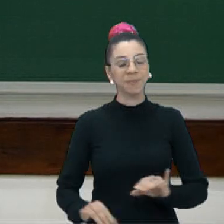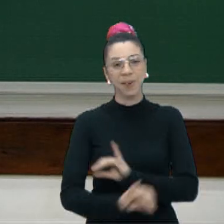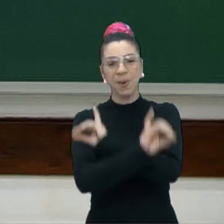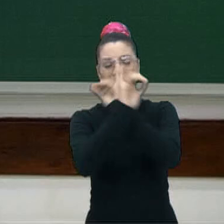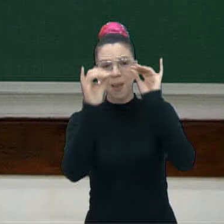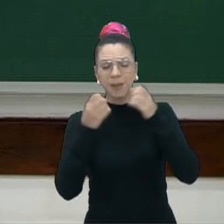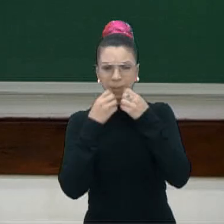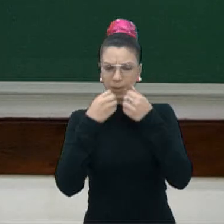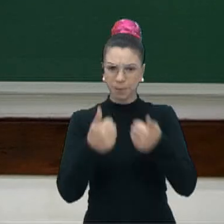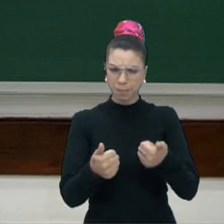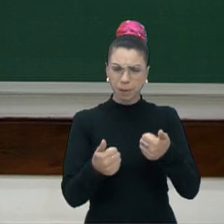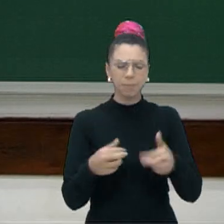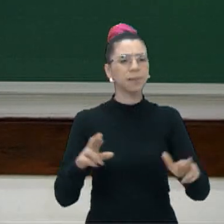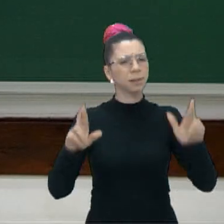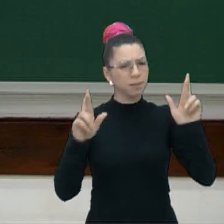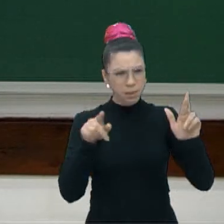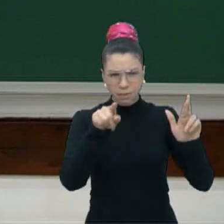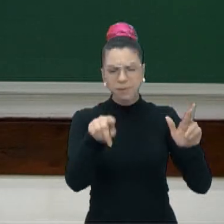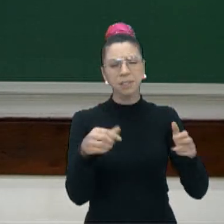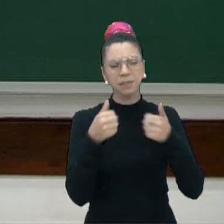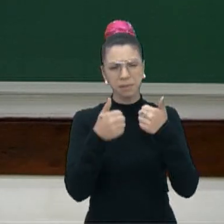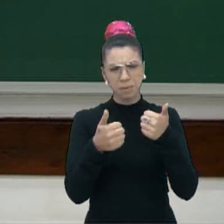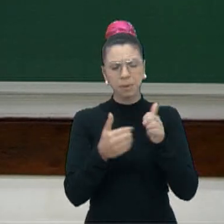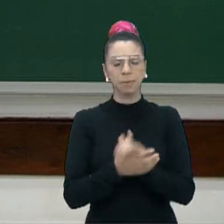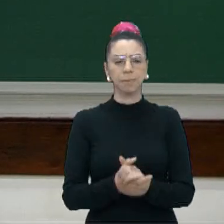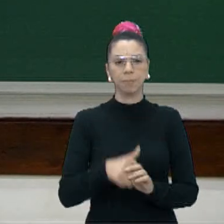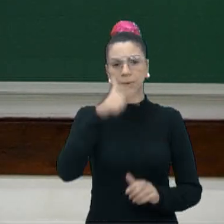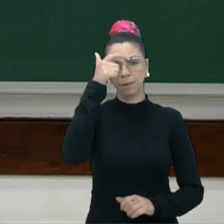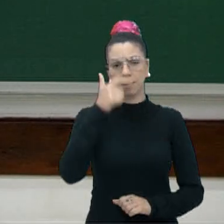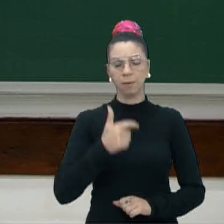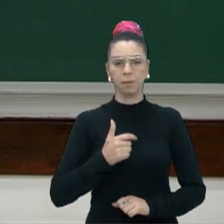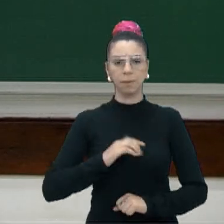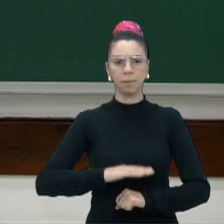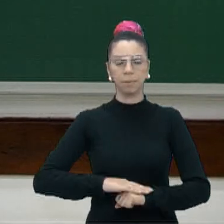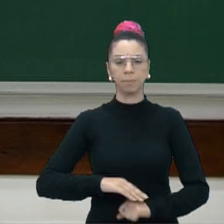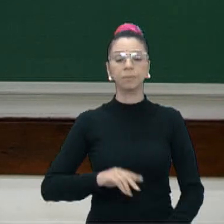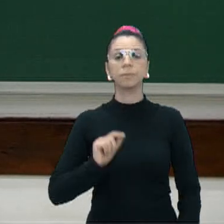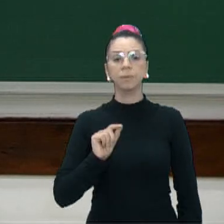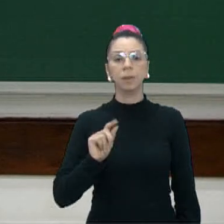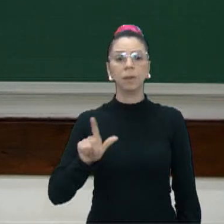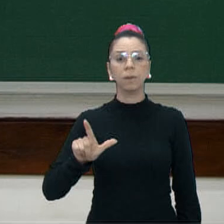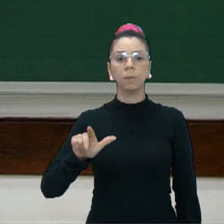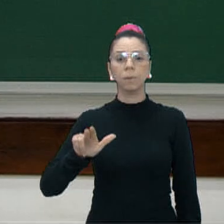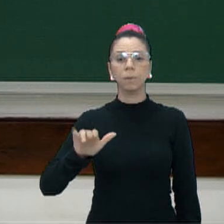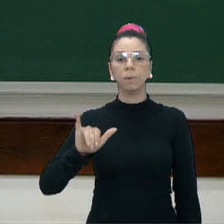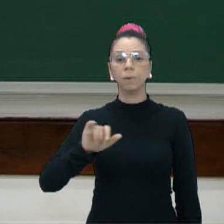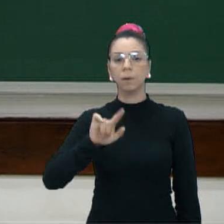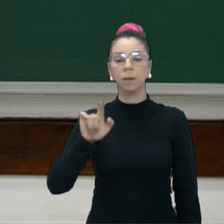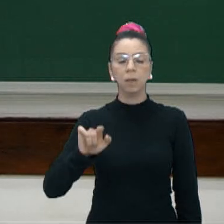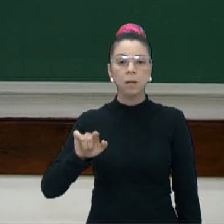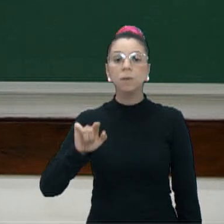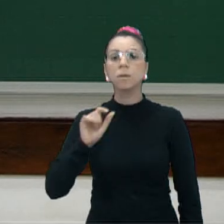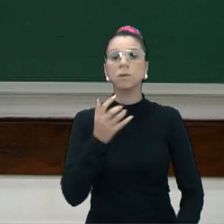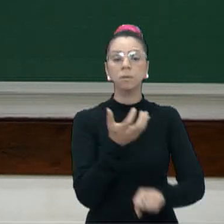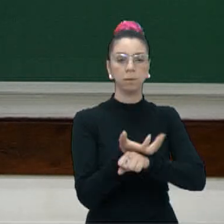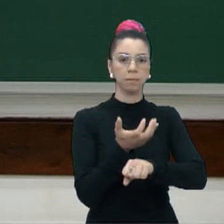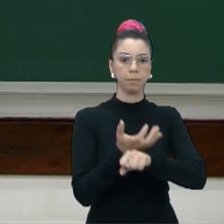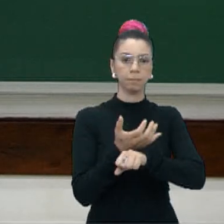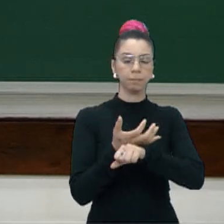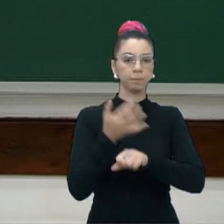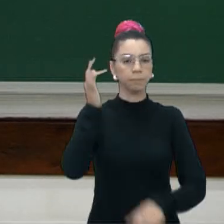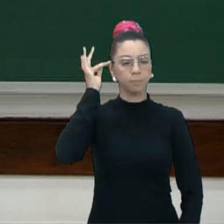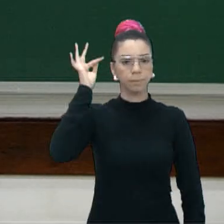Olá, tudo bem? Espero que estejam bem. Aqui é o professor Luiz Henrique para mais uma aula de filosofia. Hoje trabalharemos a